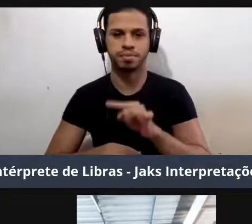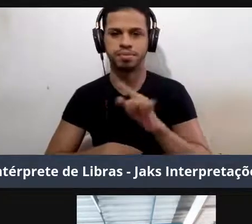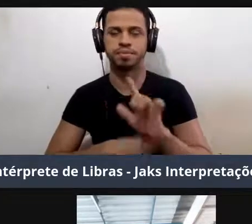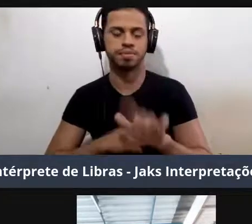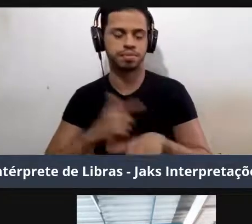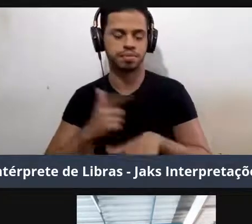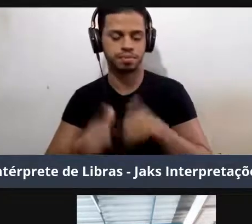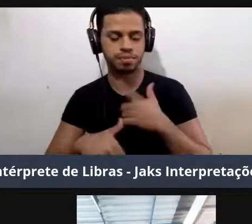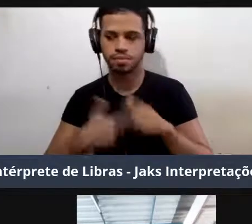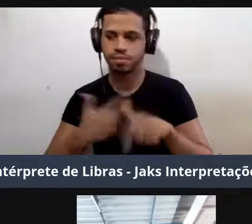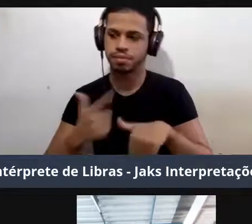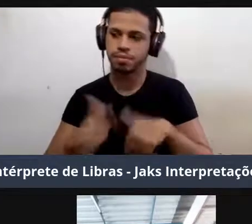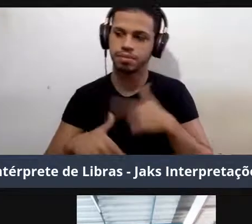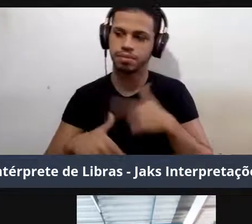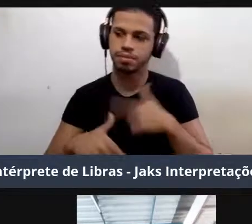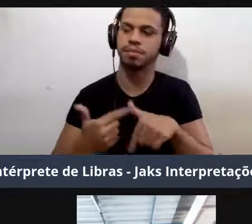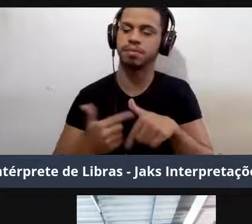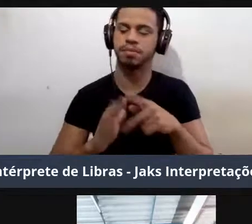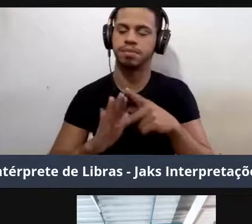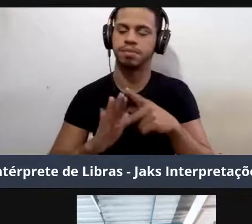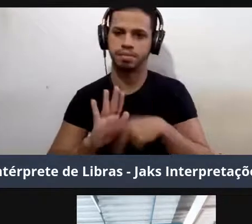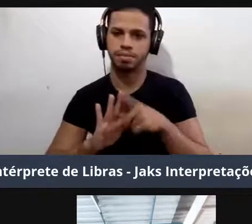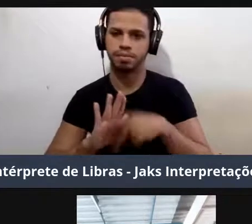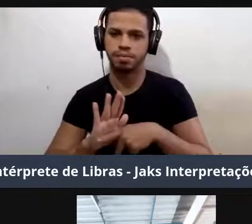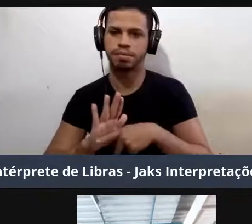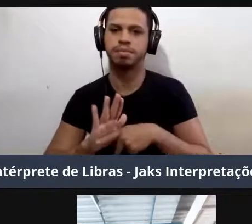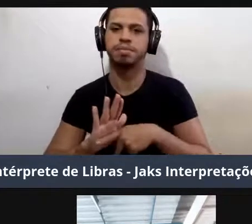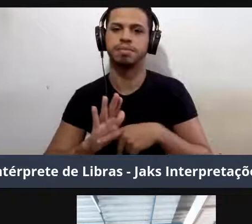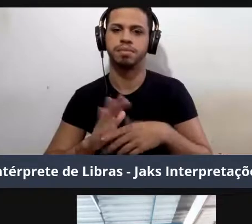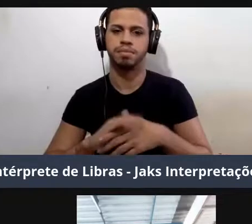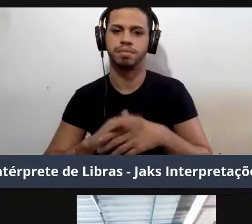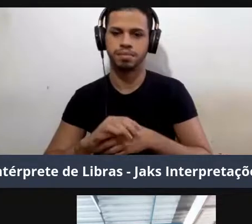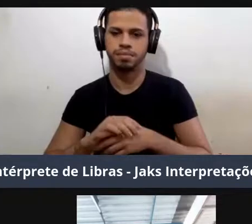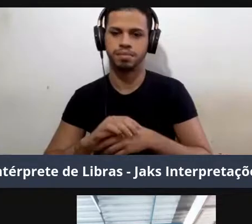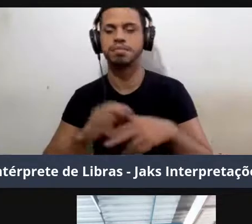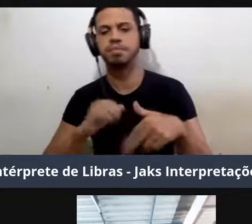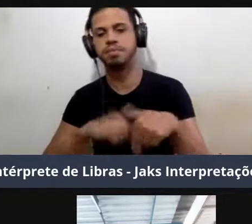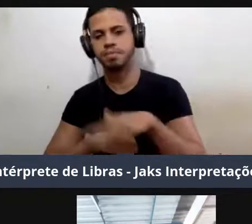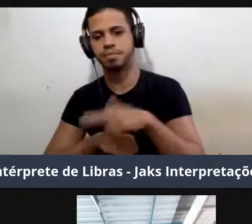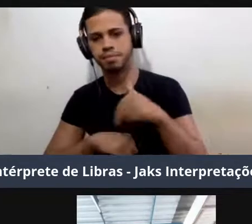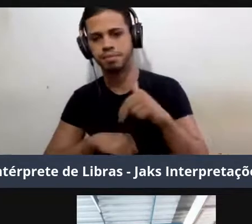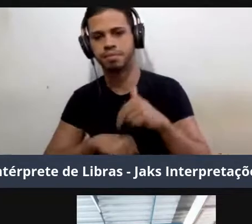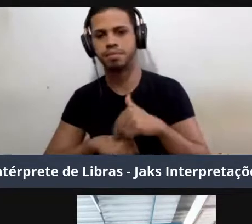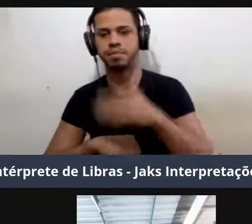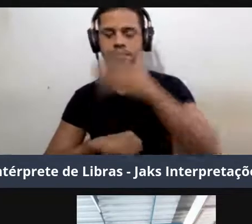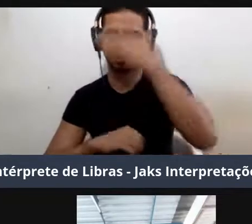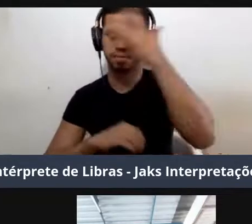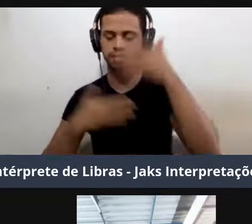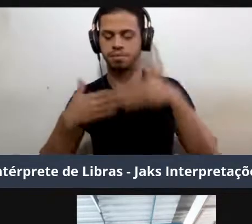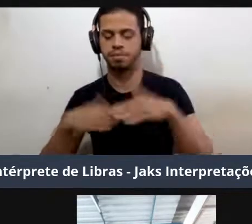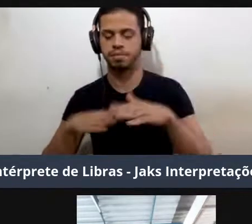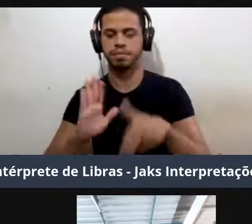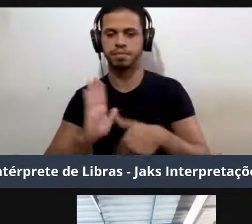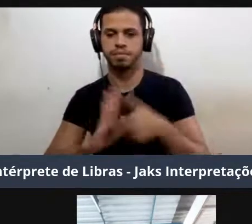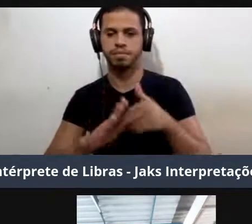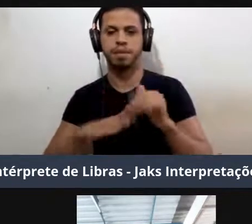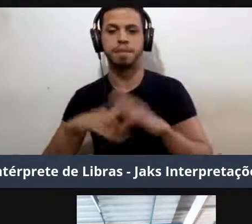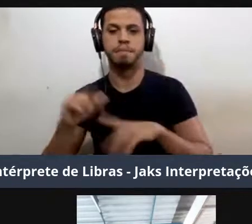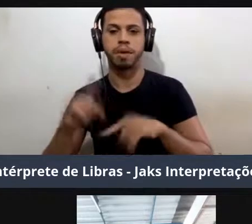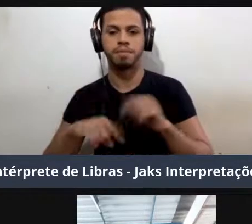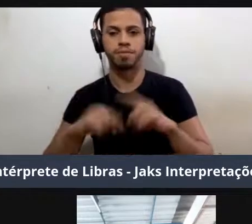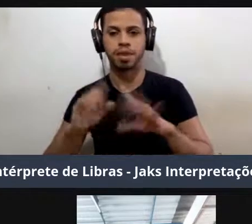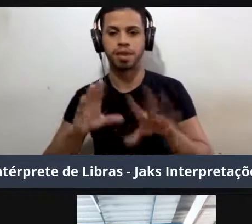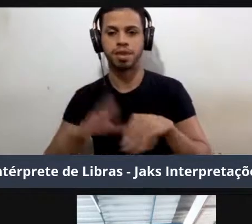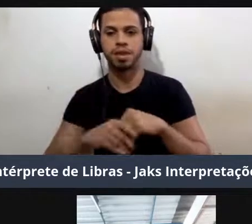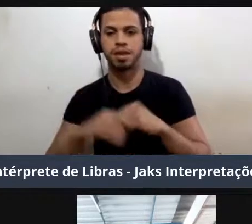outro projeto, nesse inventário nacional, né, das parteiras tradicionais do Brasil. E a gente tem escutado